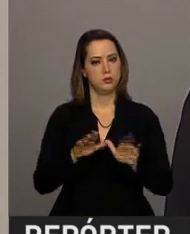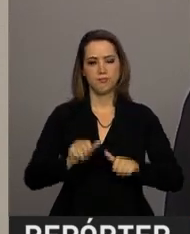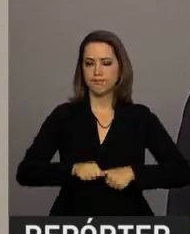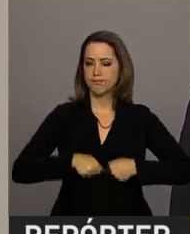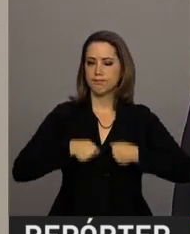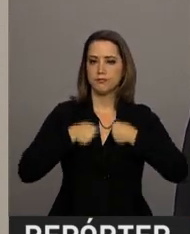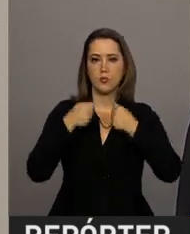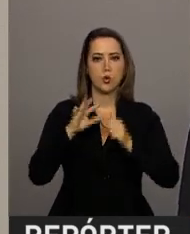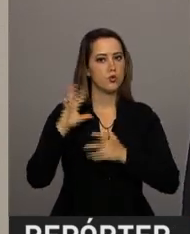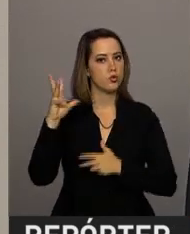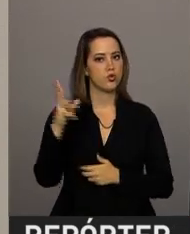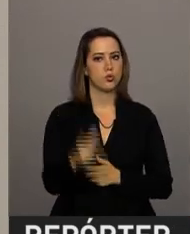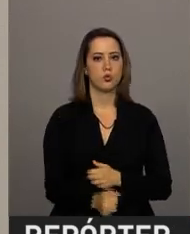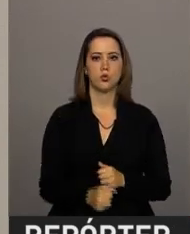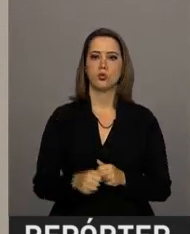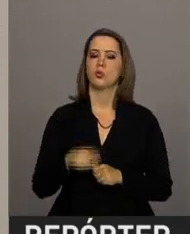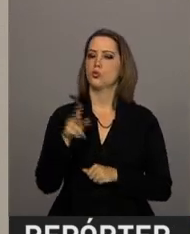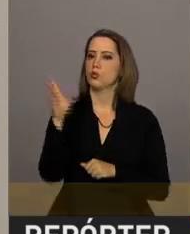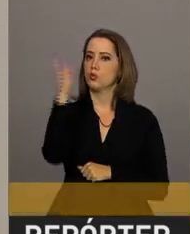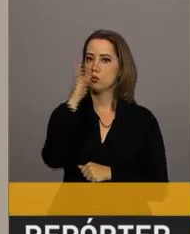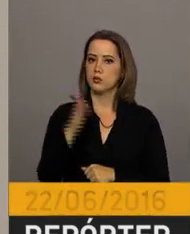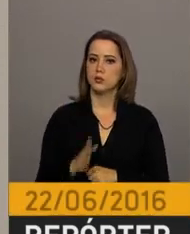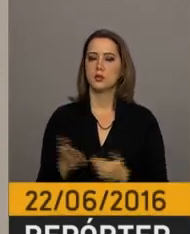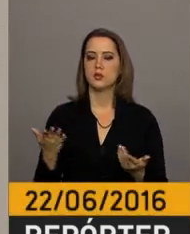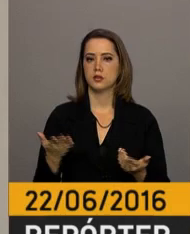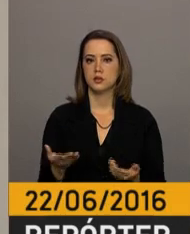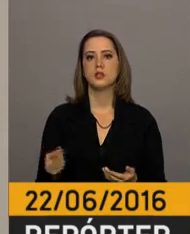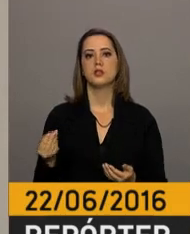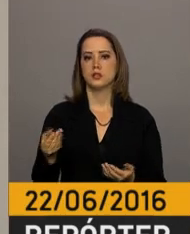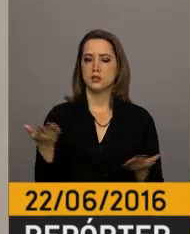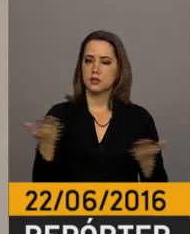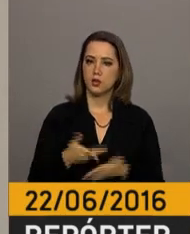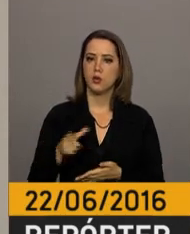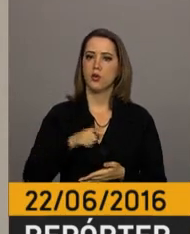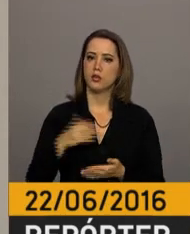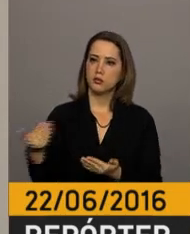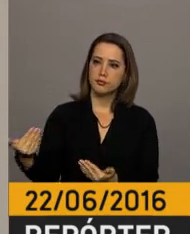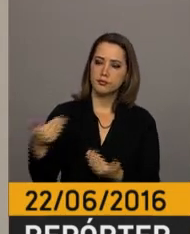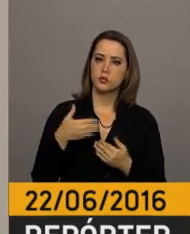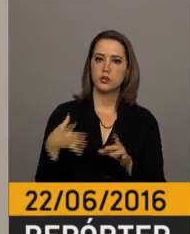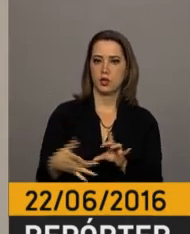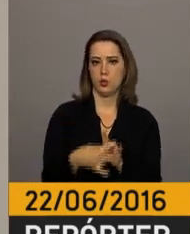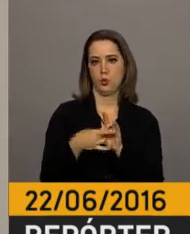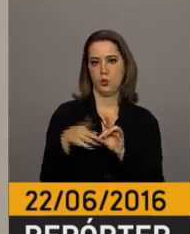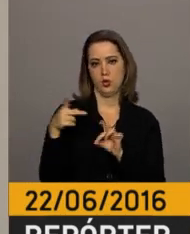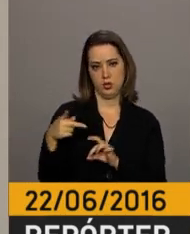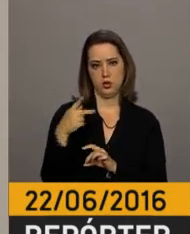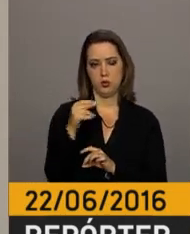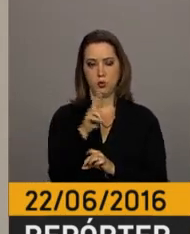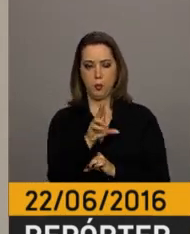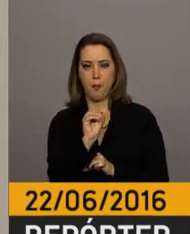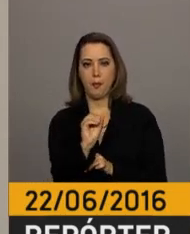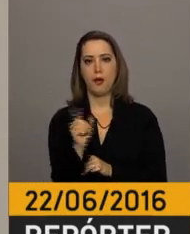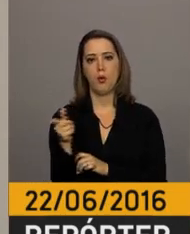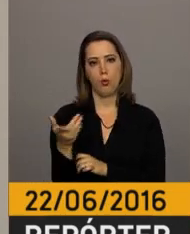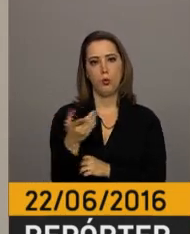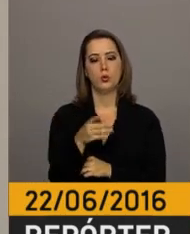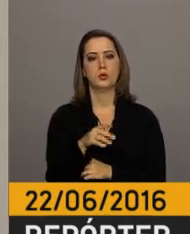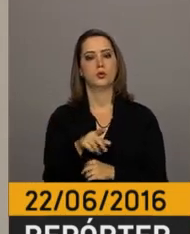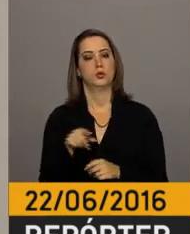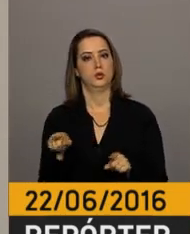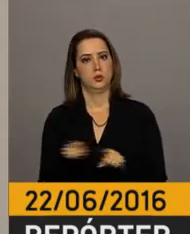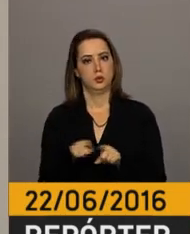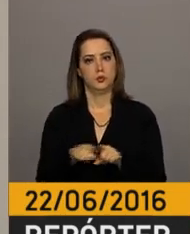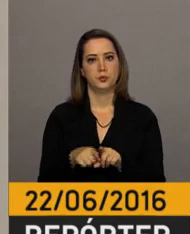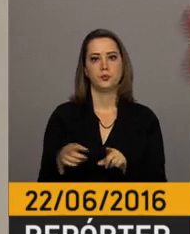país onde agora se incorpora a figura do Paulo rabeiro de Castro na tentativa ou na convicção mais do que